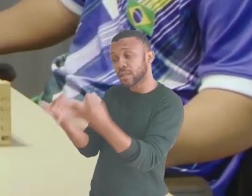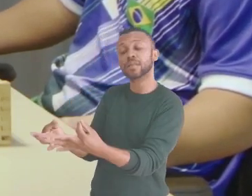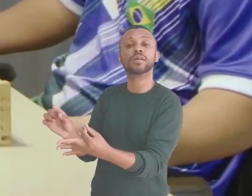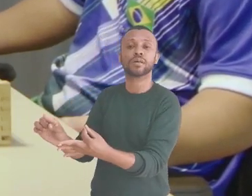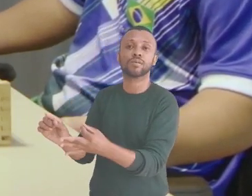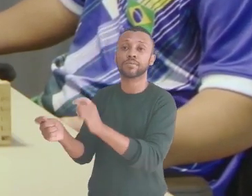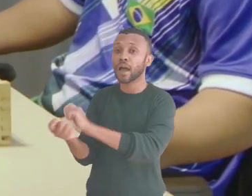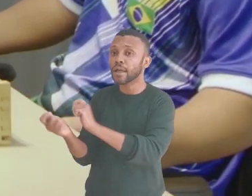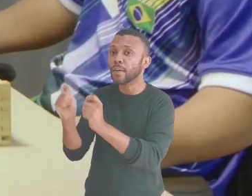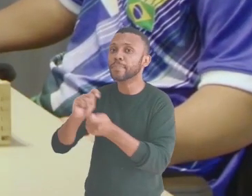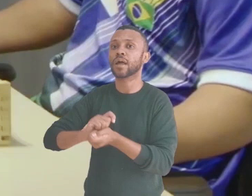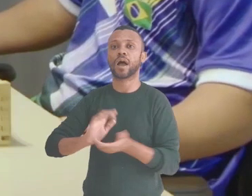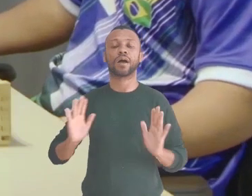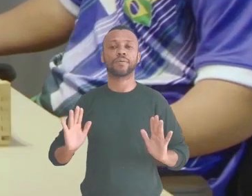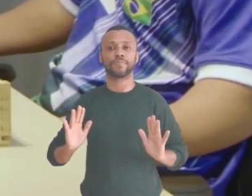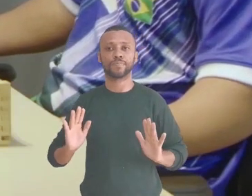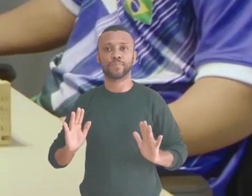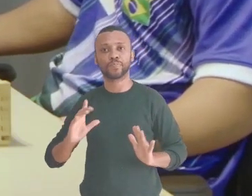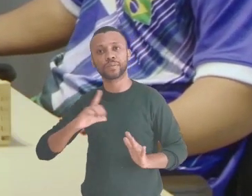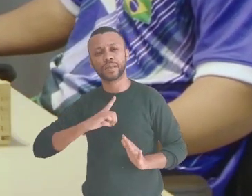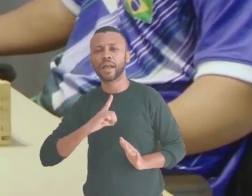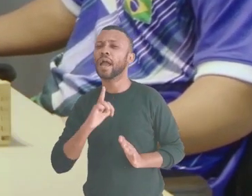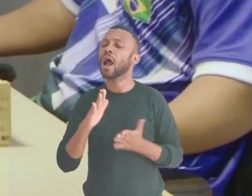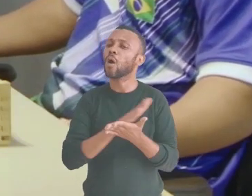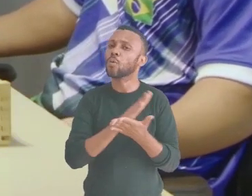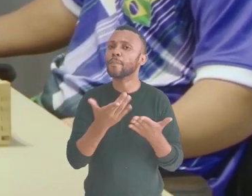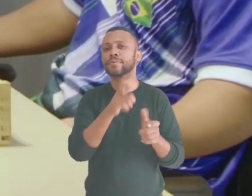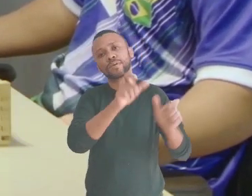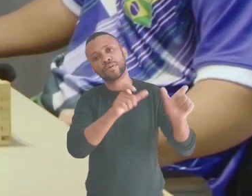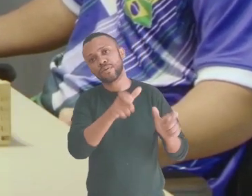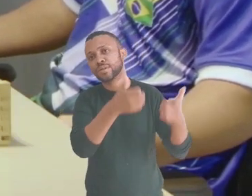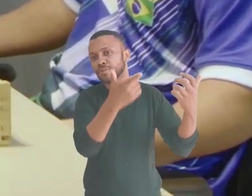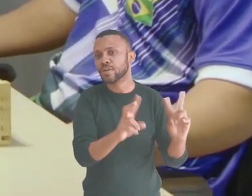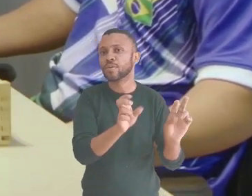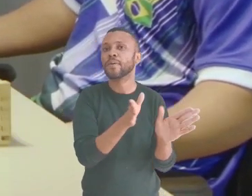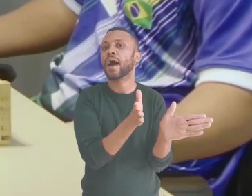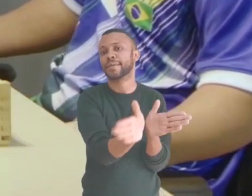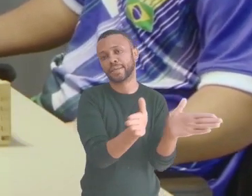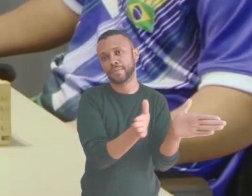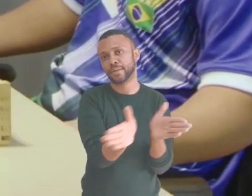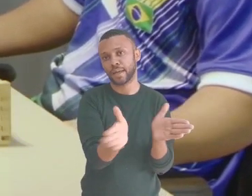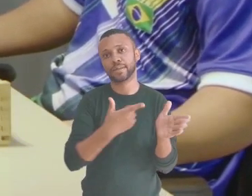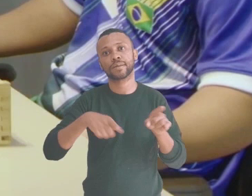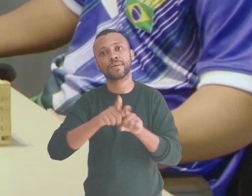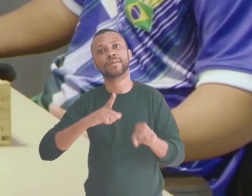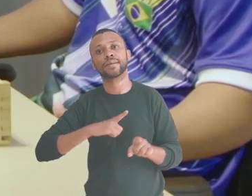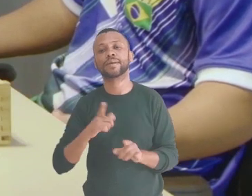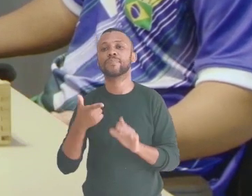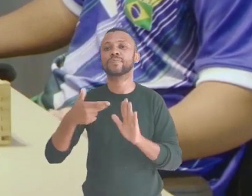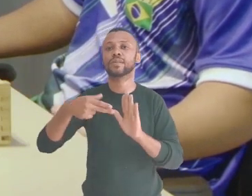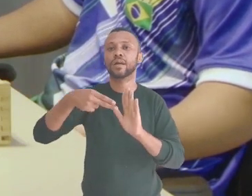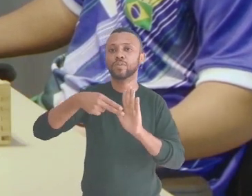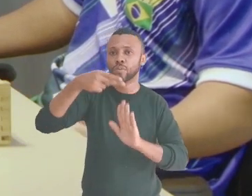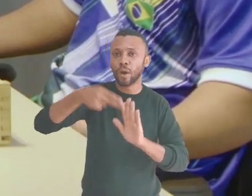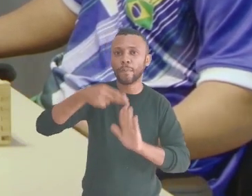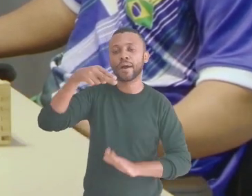tem lá a NBR 9050, que fala sobre acessibilidade, tá? Mas a NBR 9050 é muito boa, mas